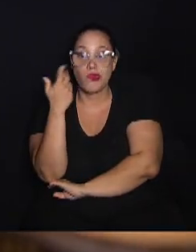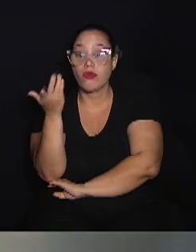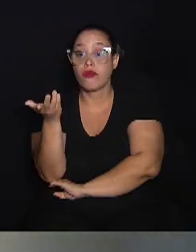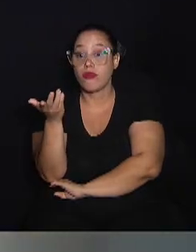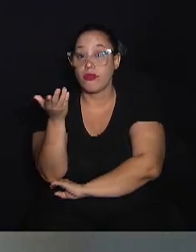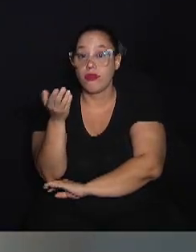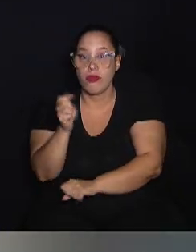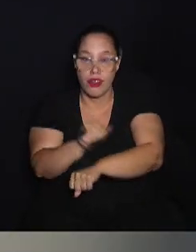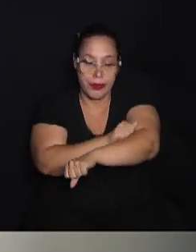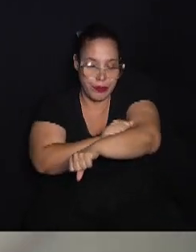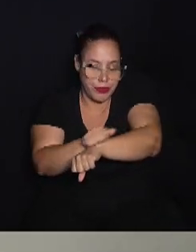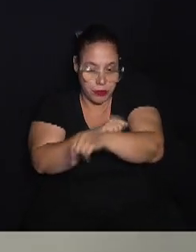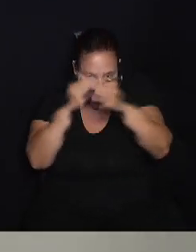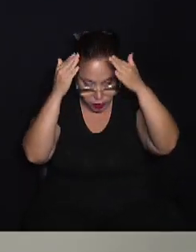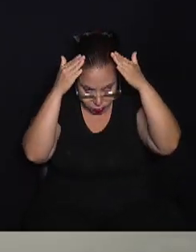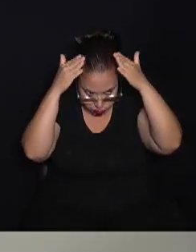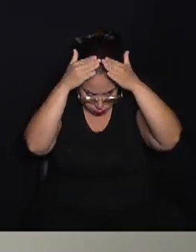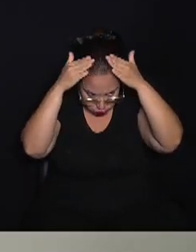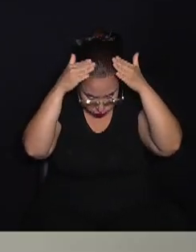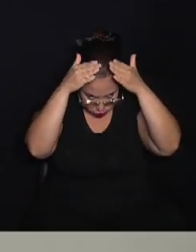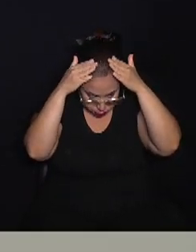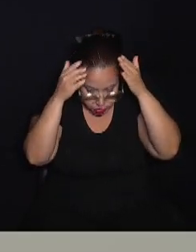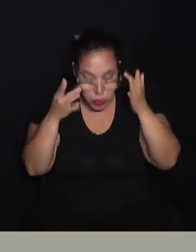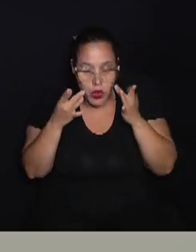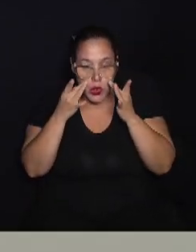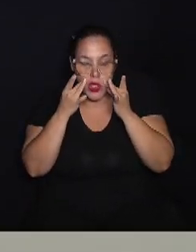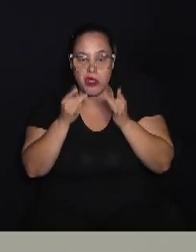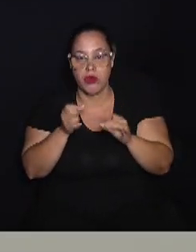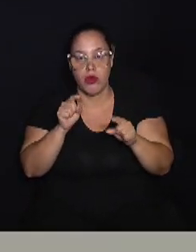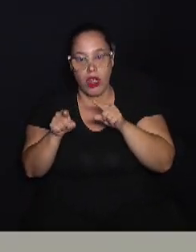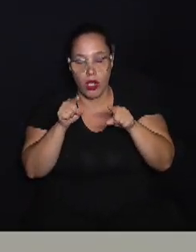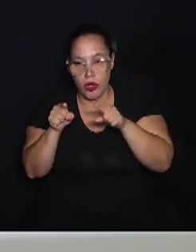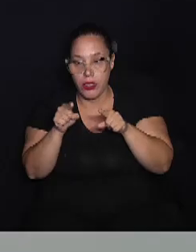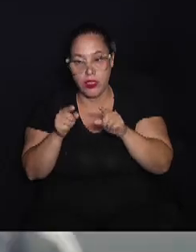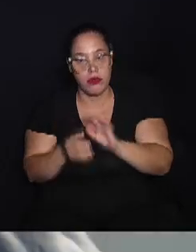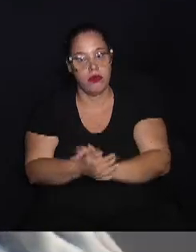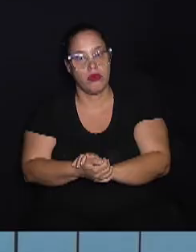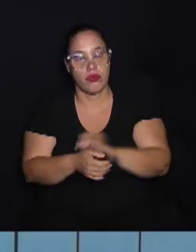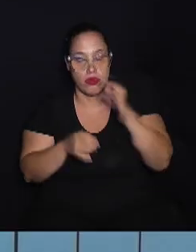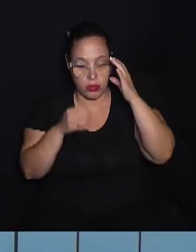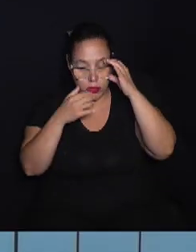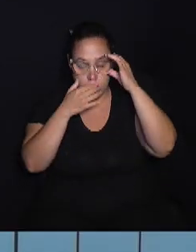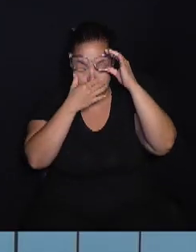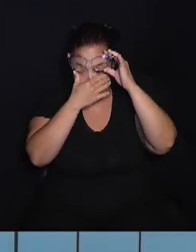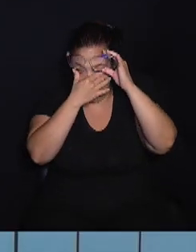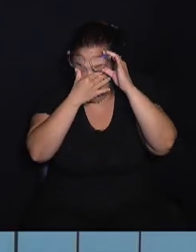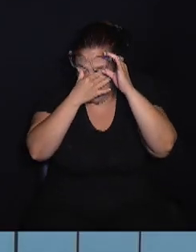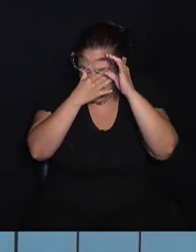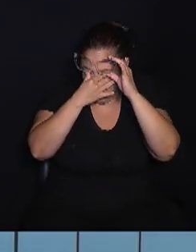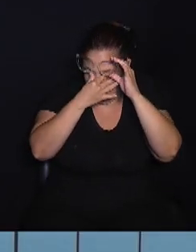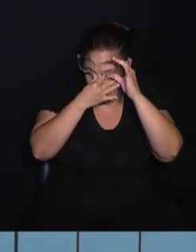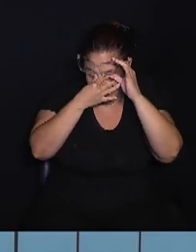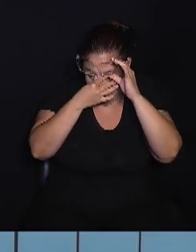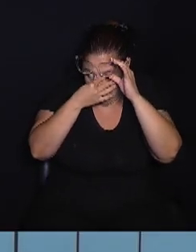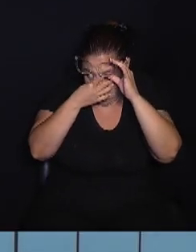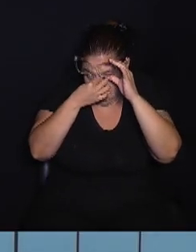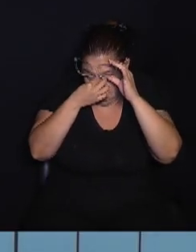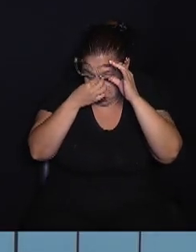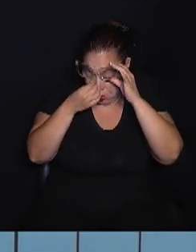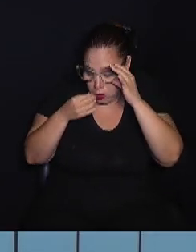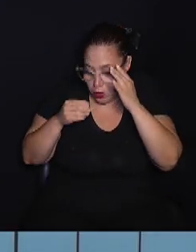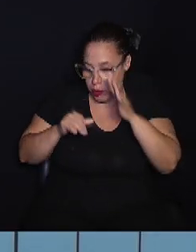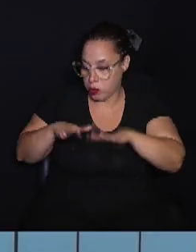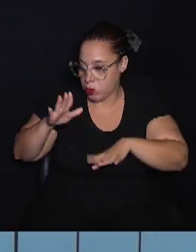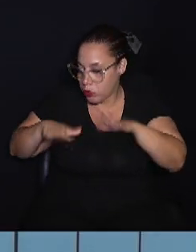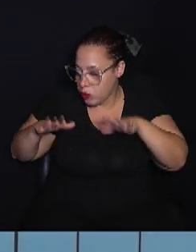sabonetes champos você tem que est atento realmente a isso daí falando né sobre essa desregulação